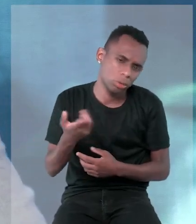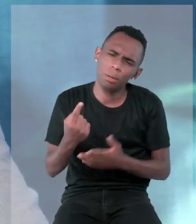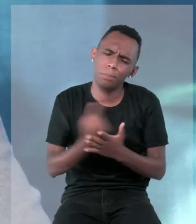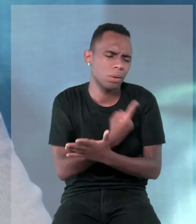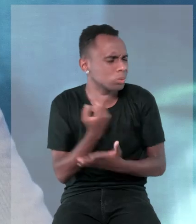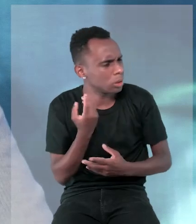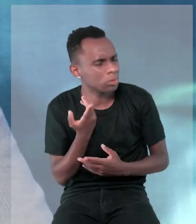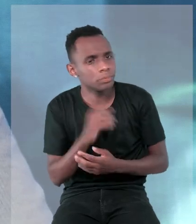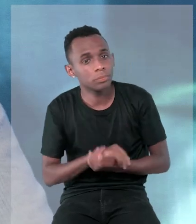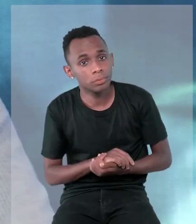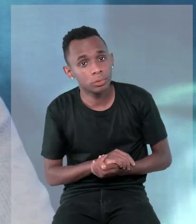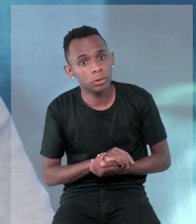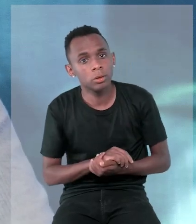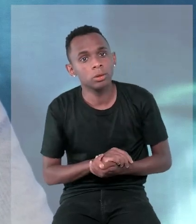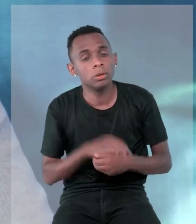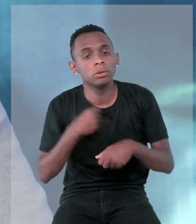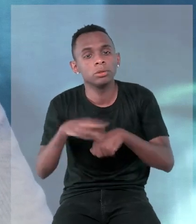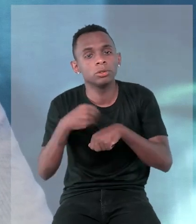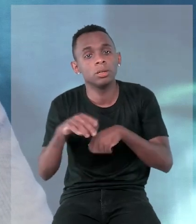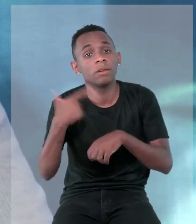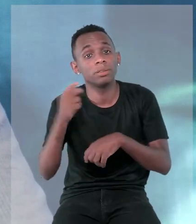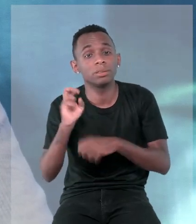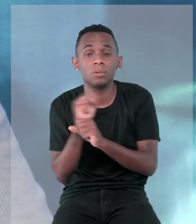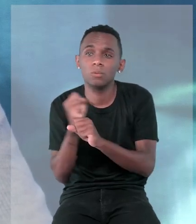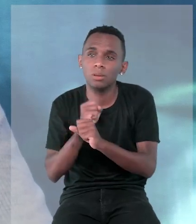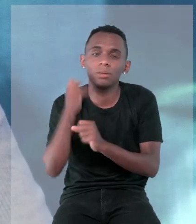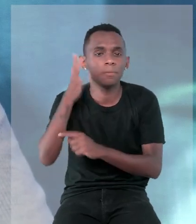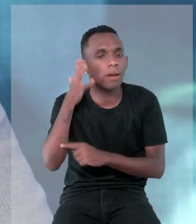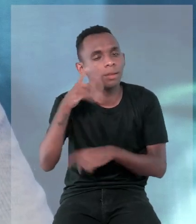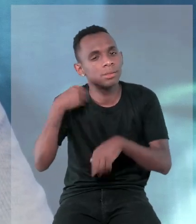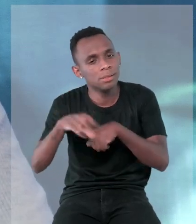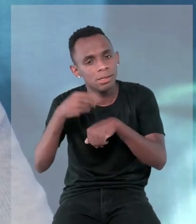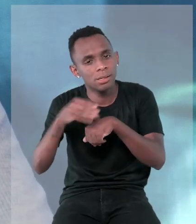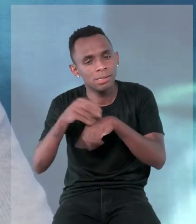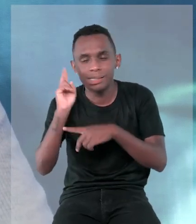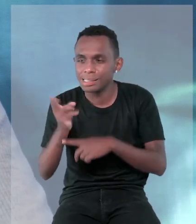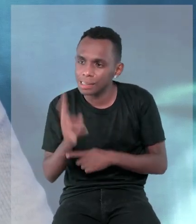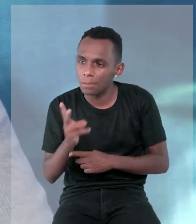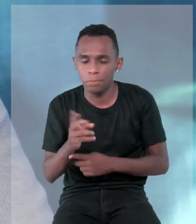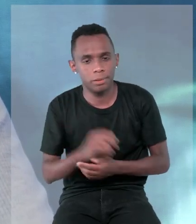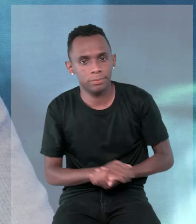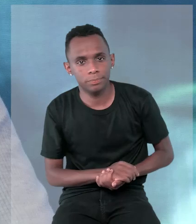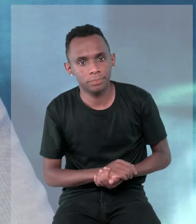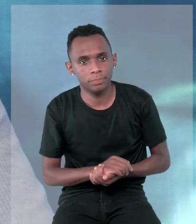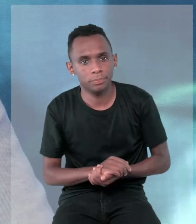perguntaram isso Gente, eu tenho falado sobre isso, tem 25 anos, certo? E,